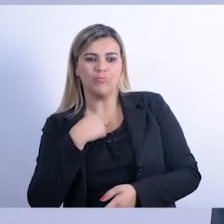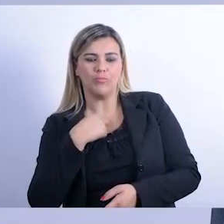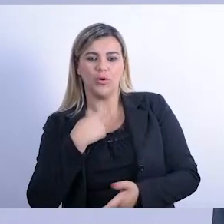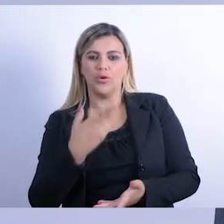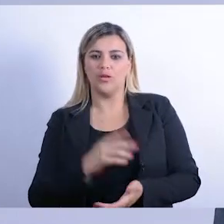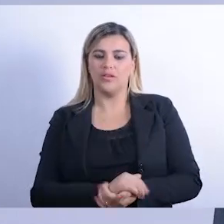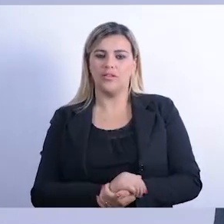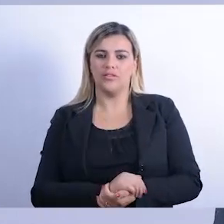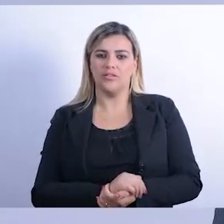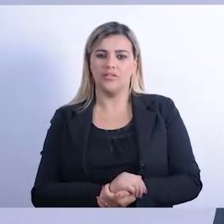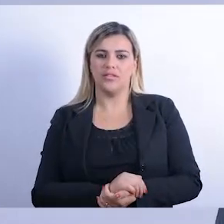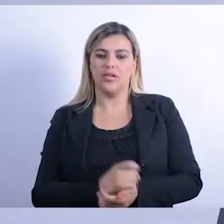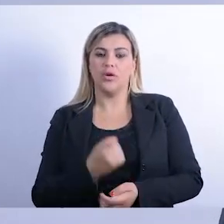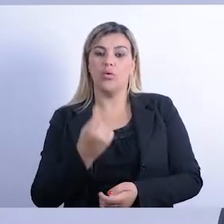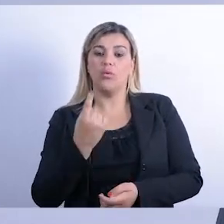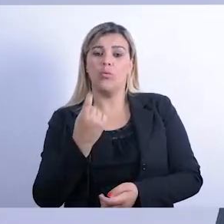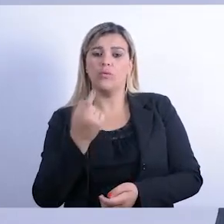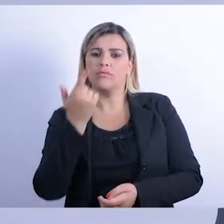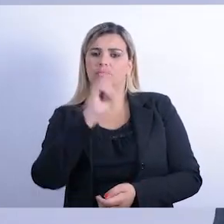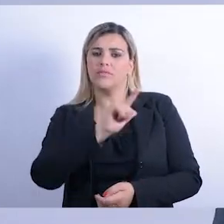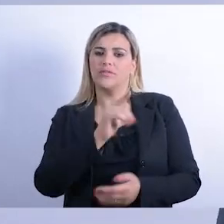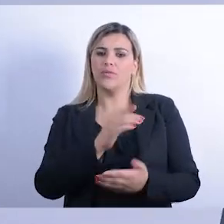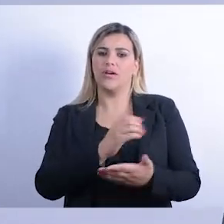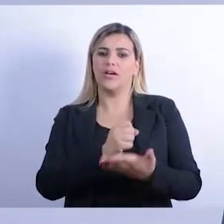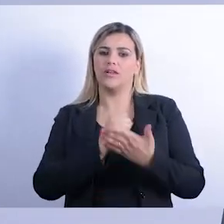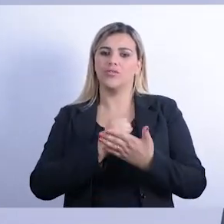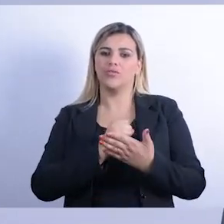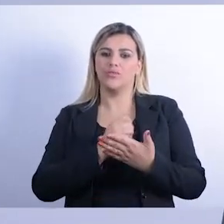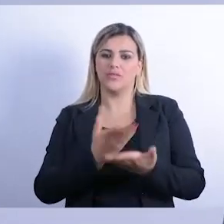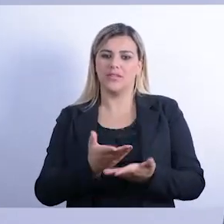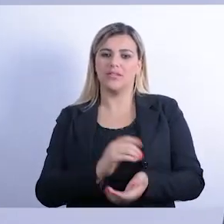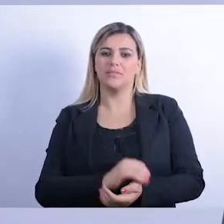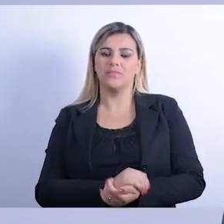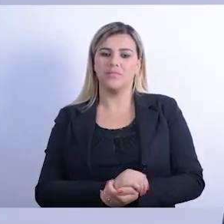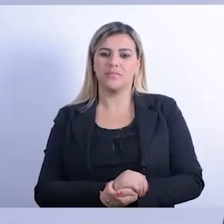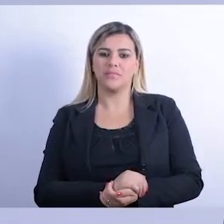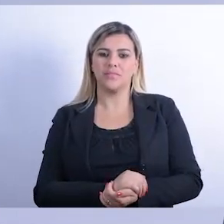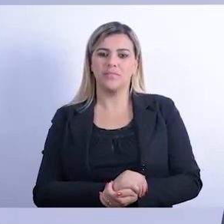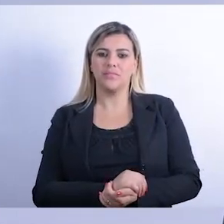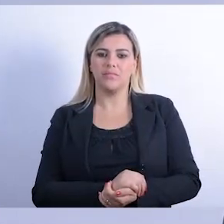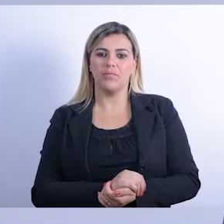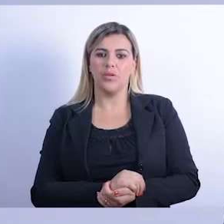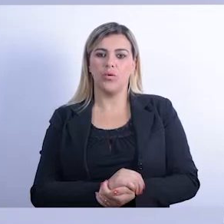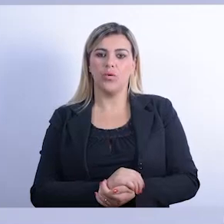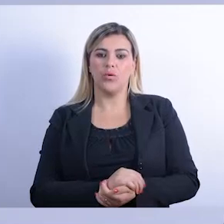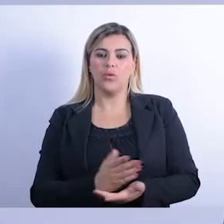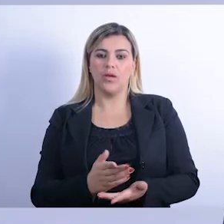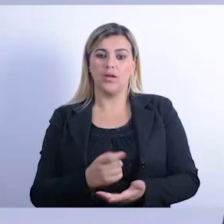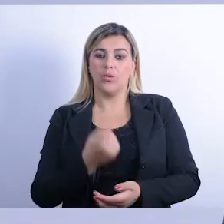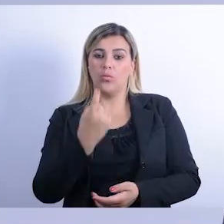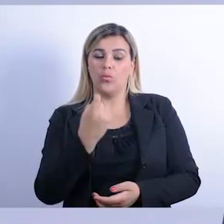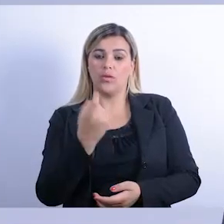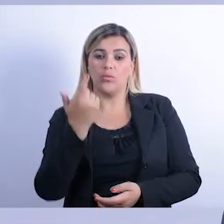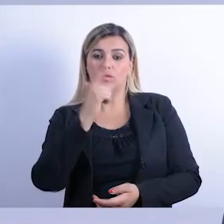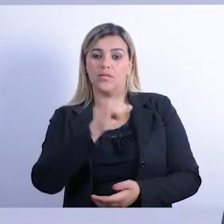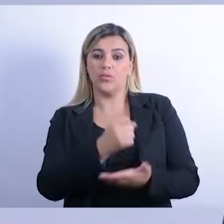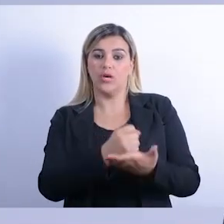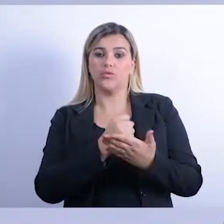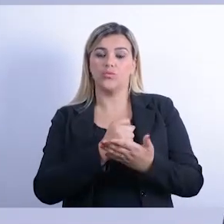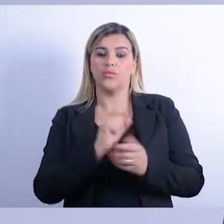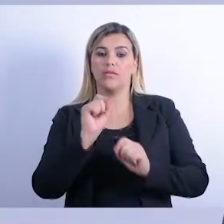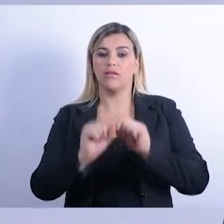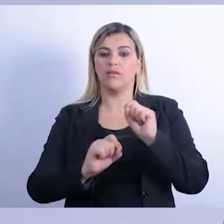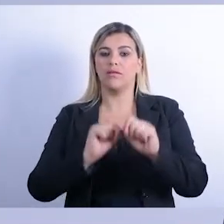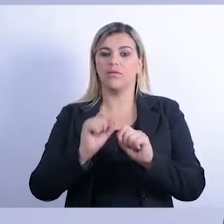que não podia. A única ajuda que nós conseguimos... Ninguém acreditou. O presidente da República.